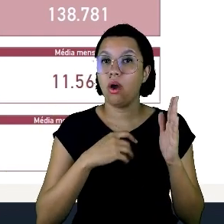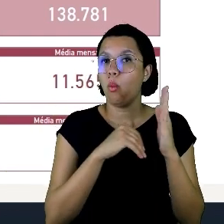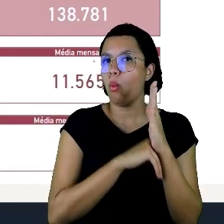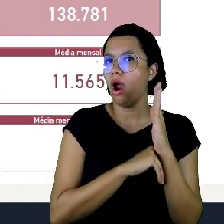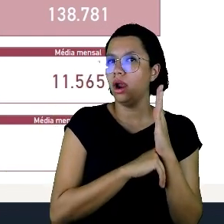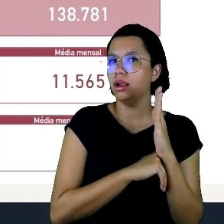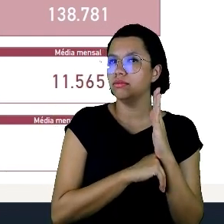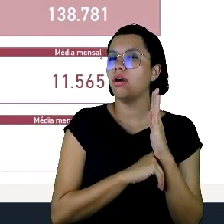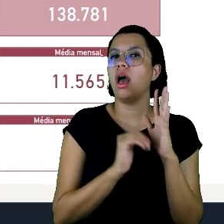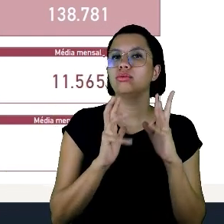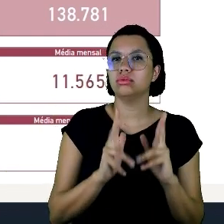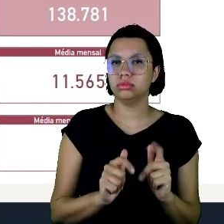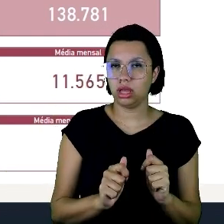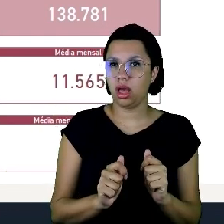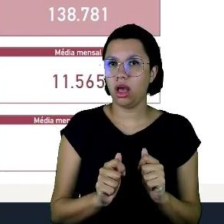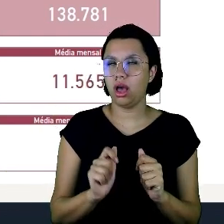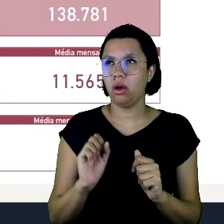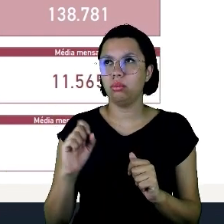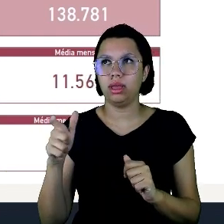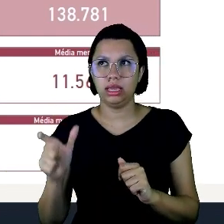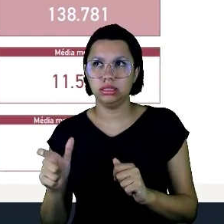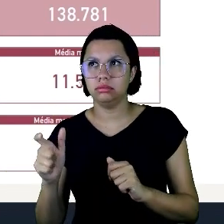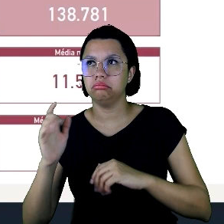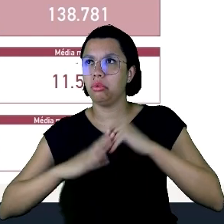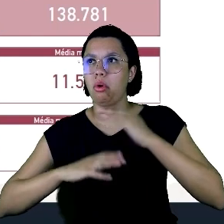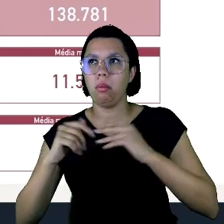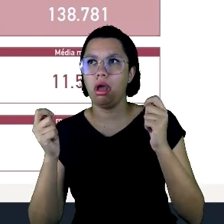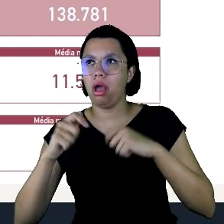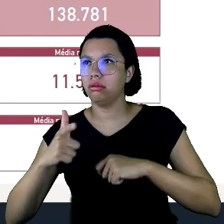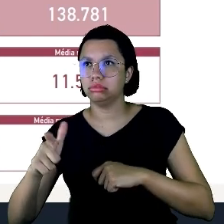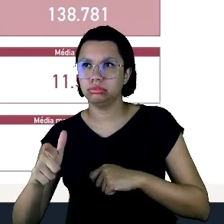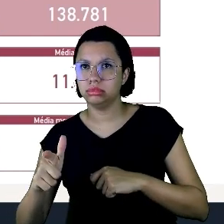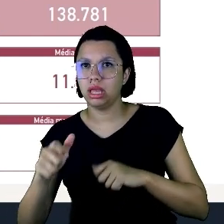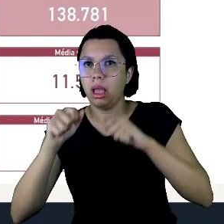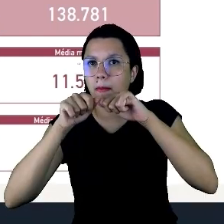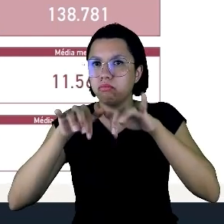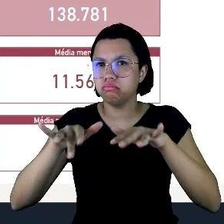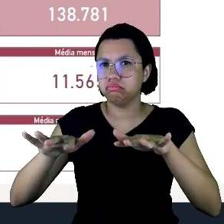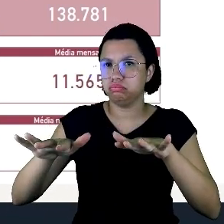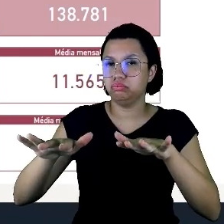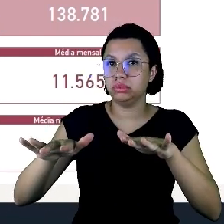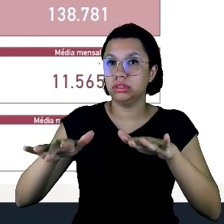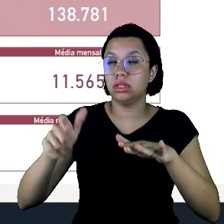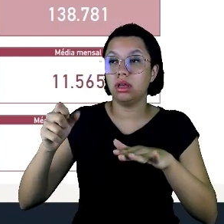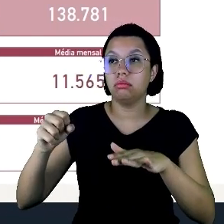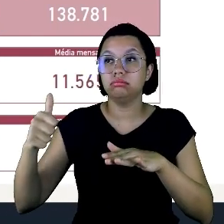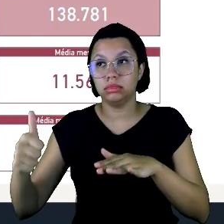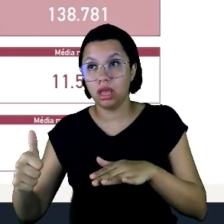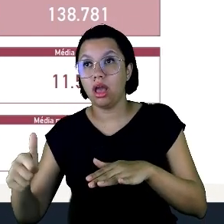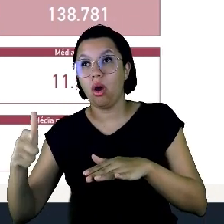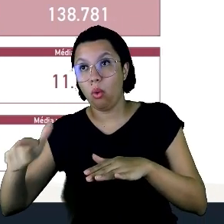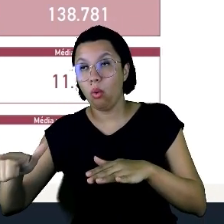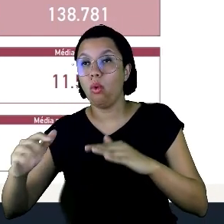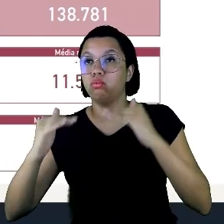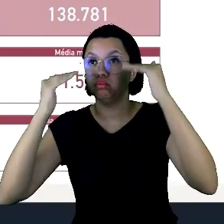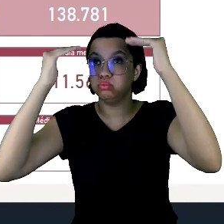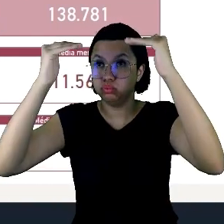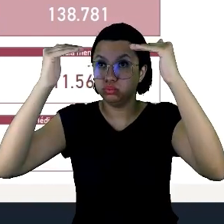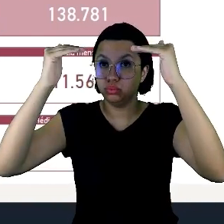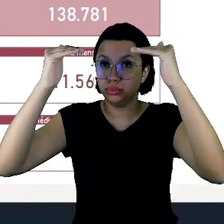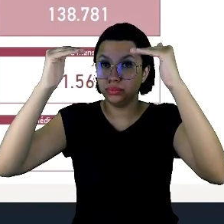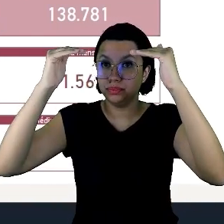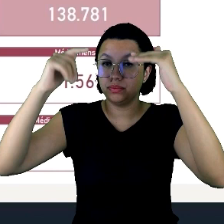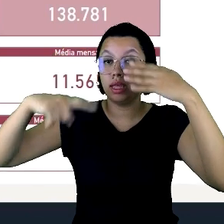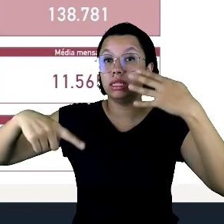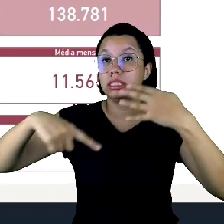os baixados definitivamente, baixar por incompetência, redistribuídos saída, remetidos à instância superior e os